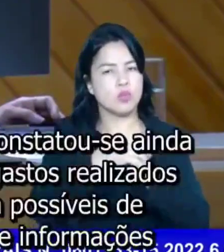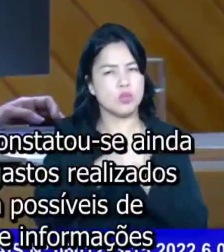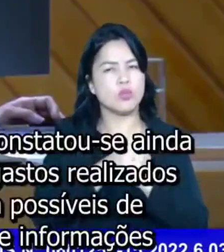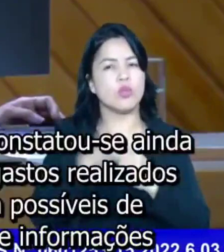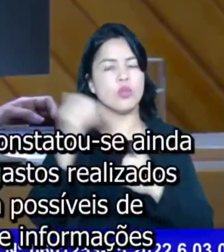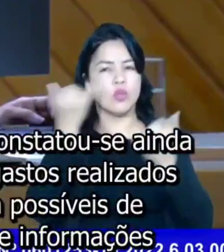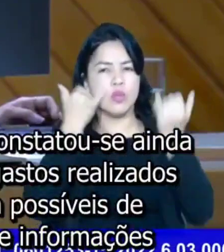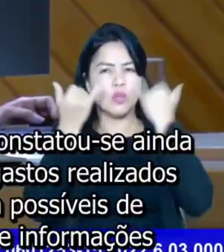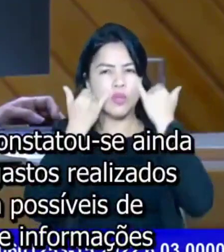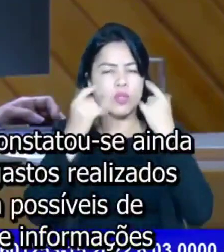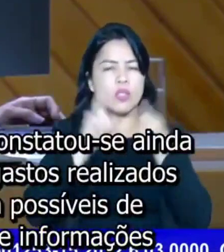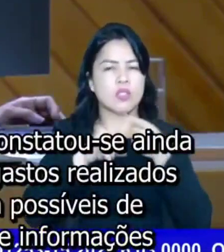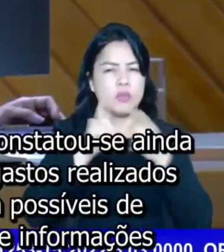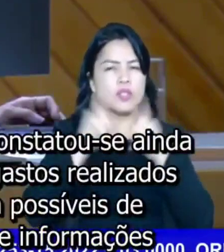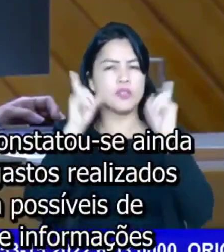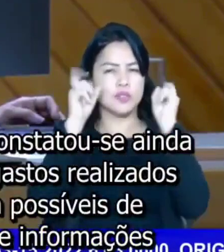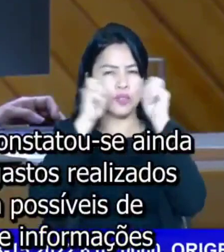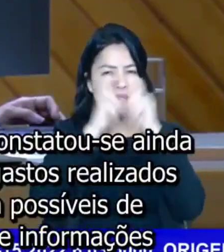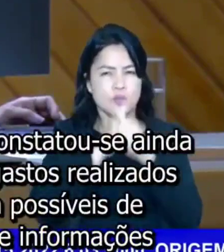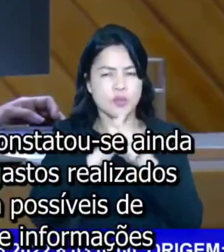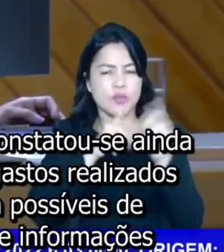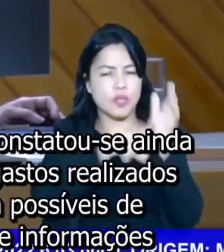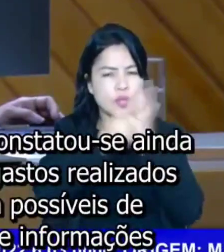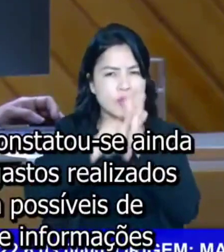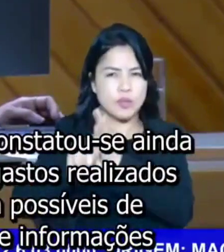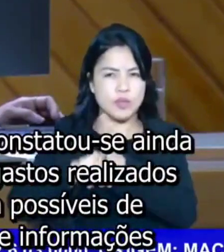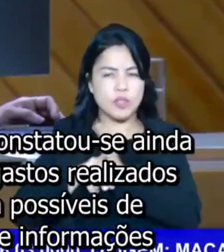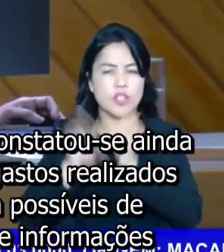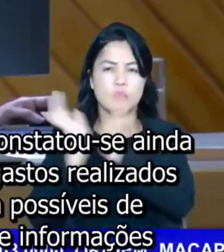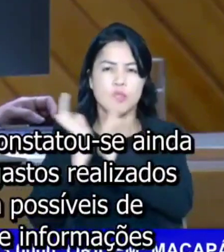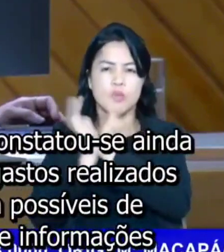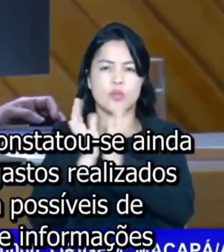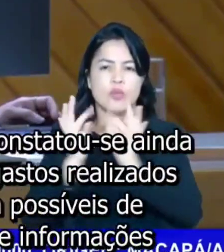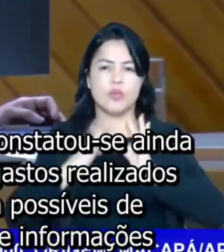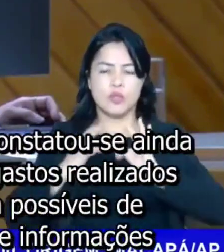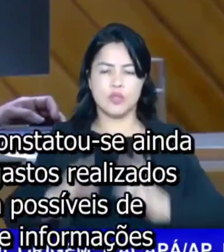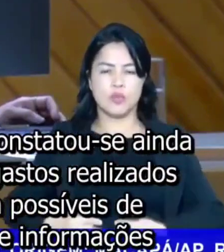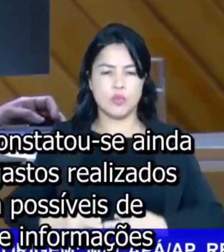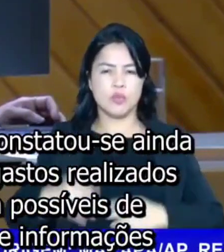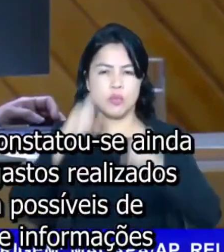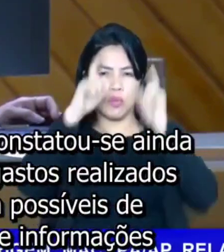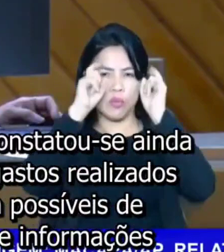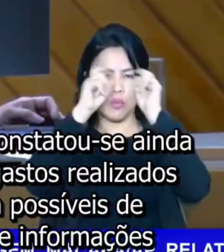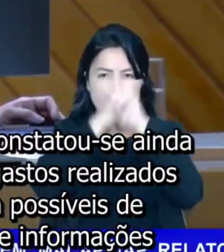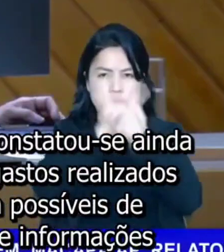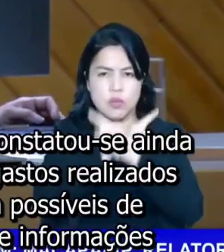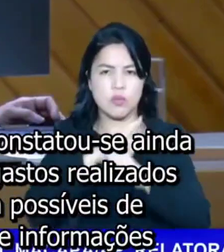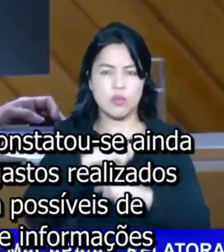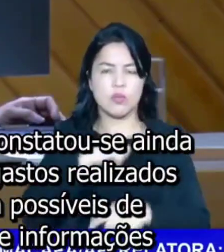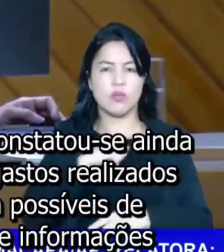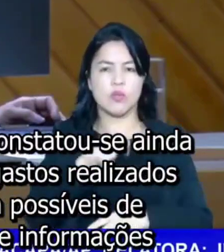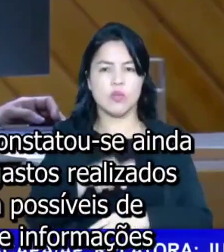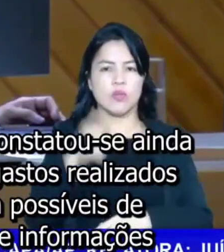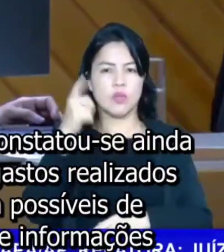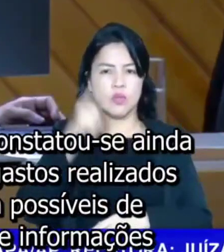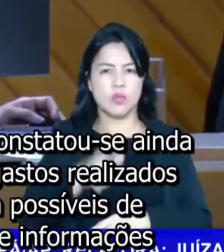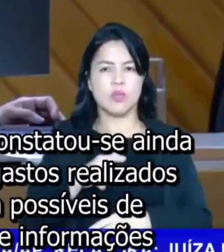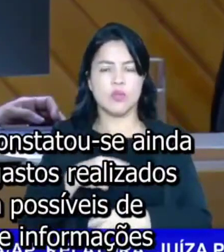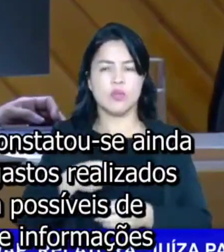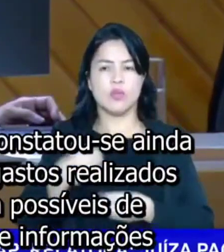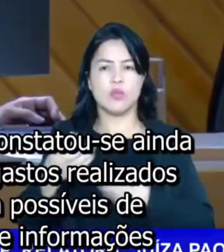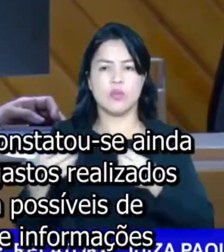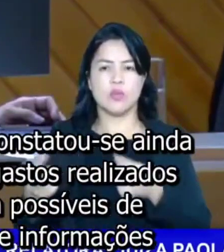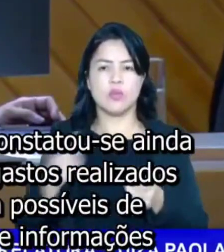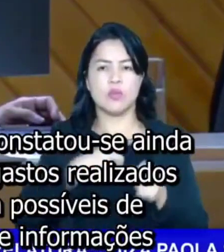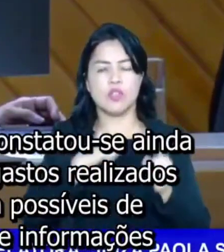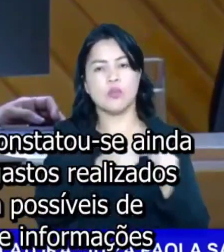mas dificulta a análise das contas pelo órgão técnico. Constatou-se ainda que o partido deixou de informar a esta especializada gastos realizados durante o período